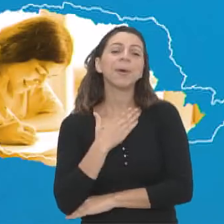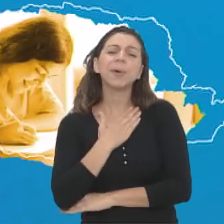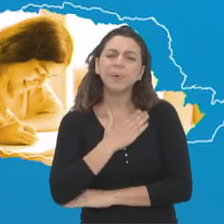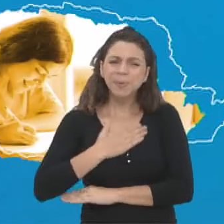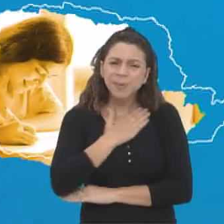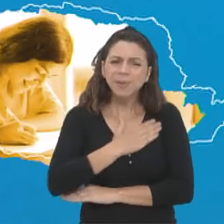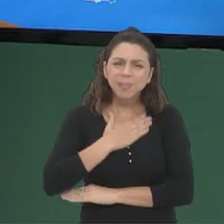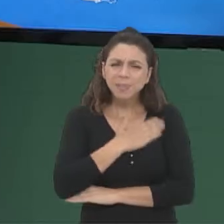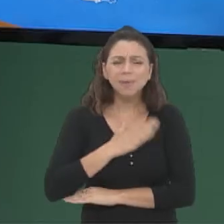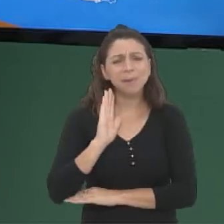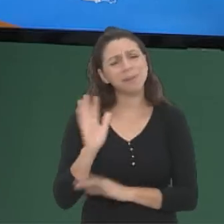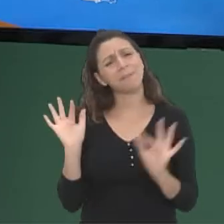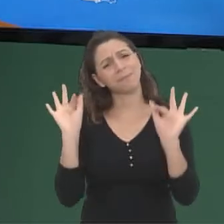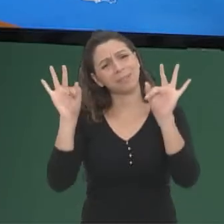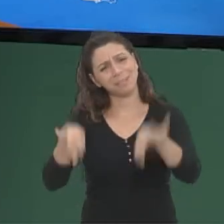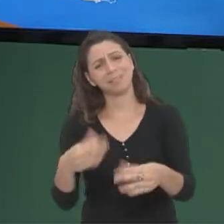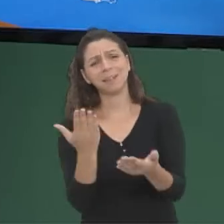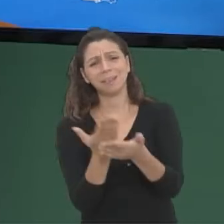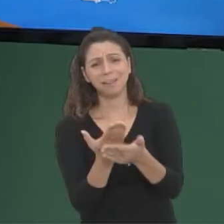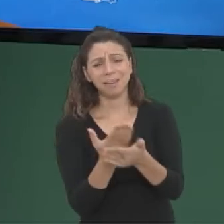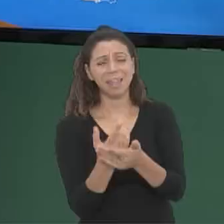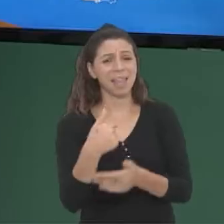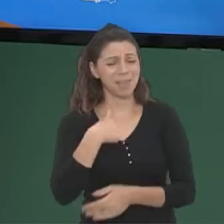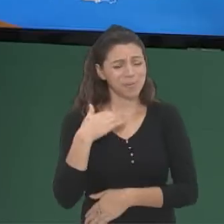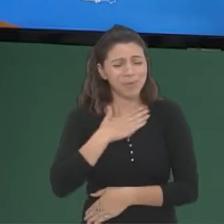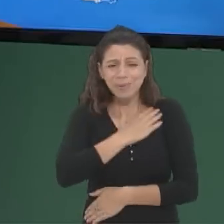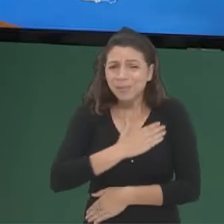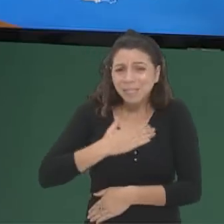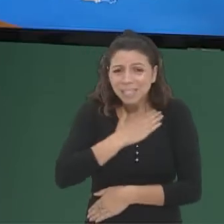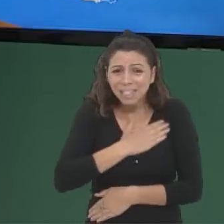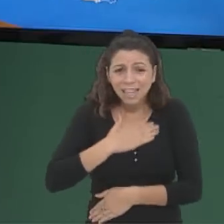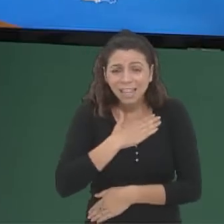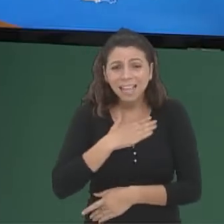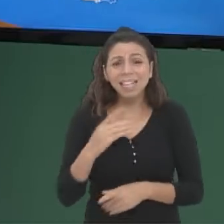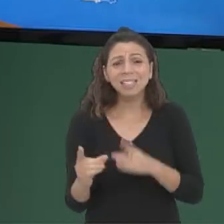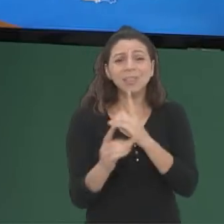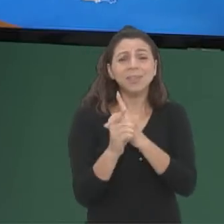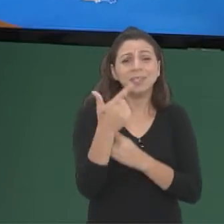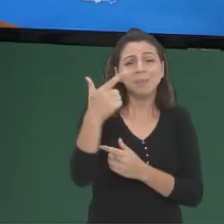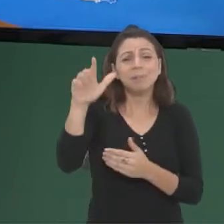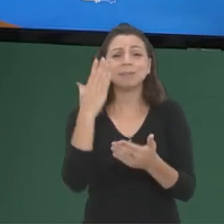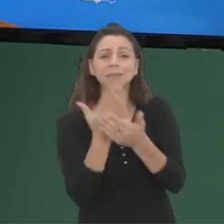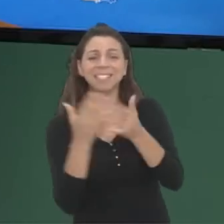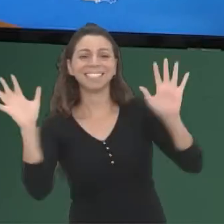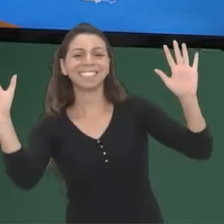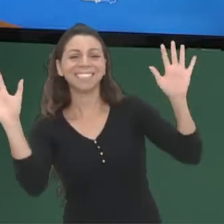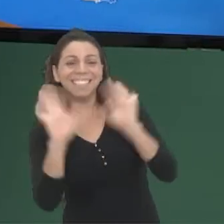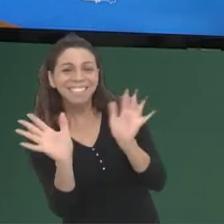hoje. Espero que vocês tenham gostado. Eu gostei muito. E a gente se encontra na próxima. Tchau, tchau!